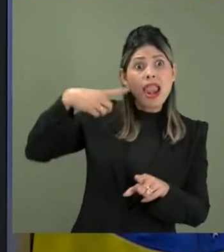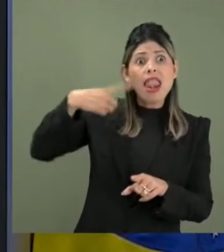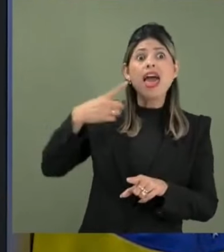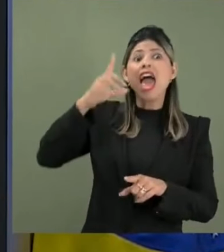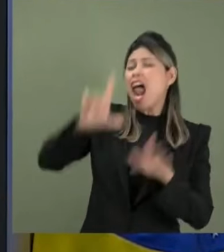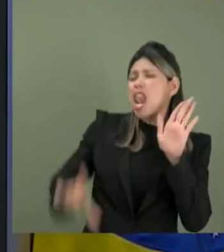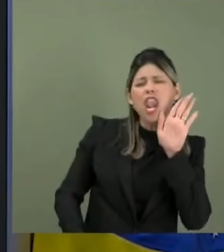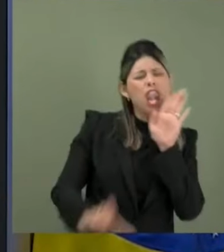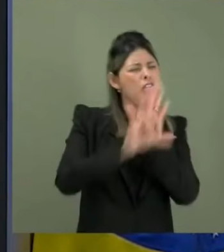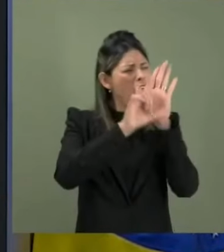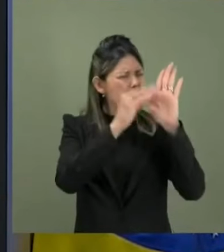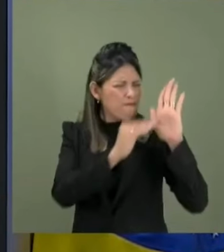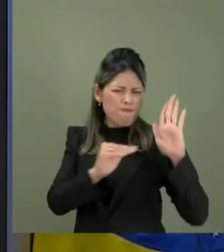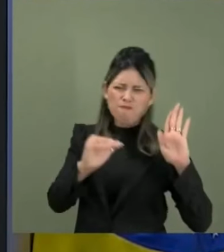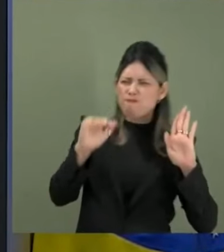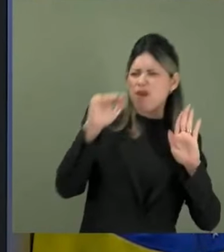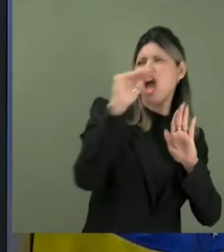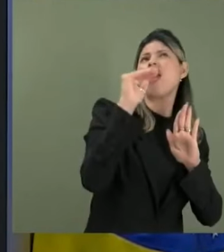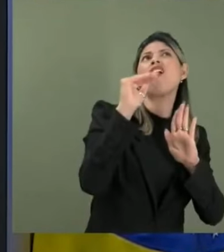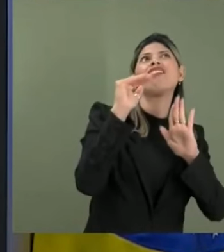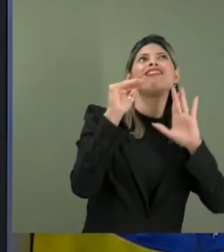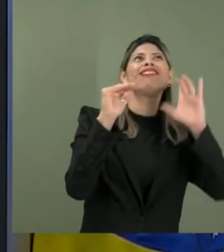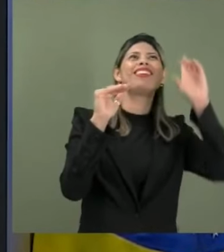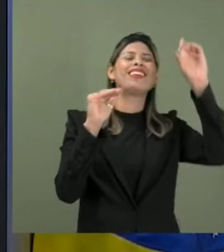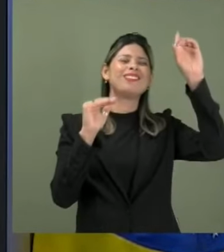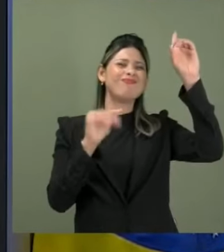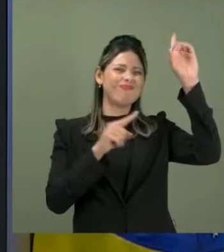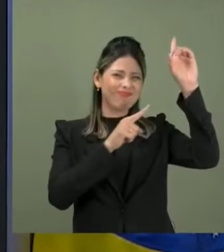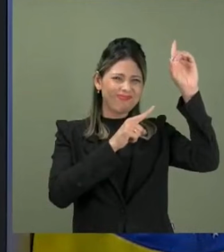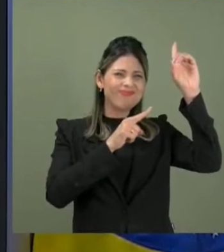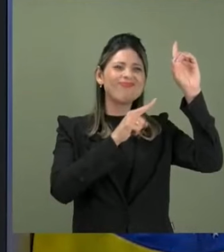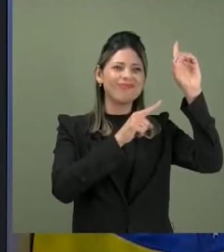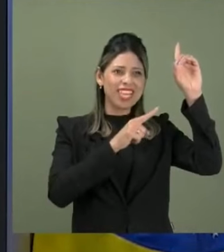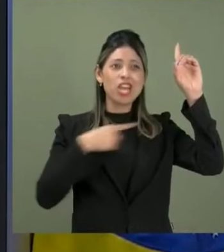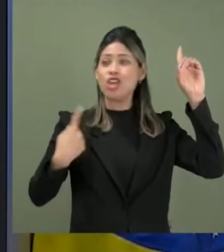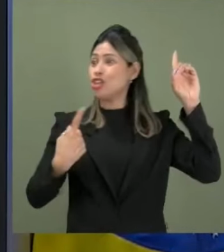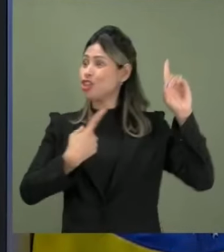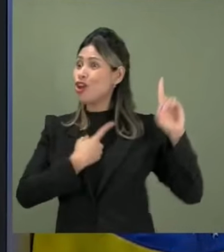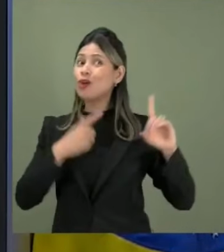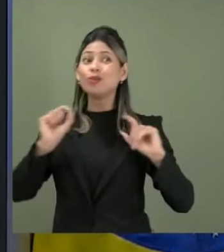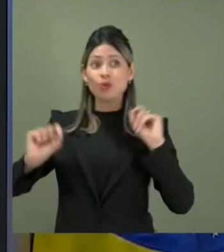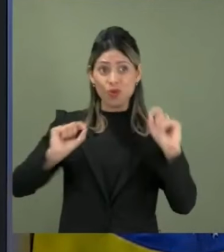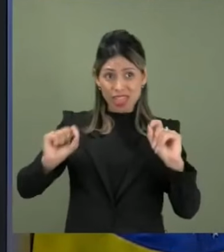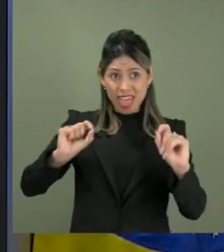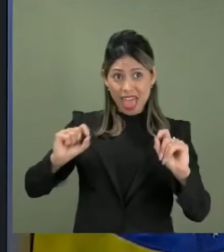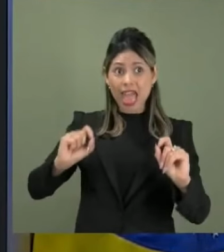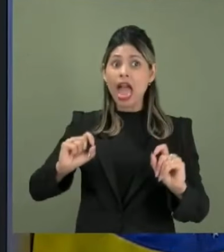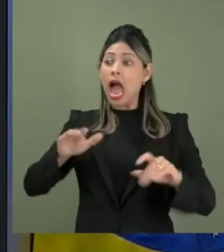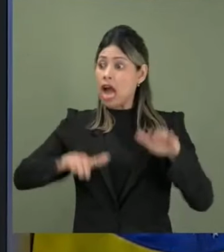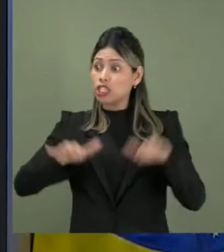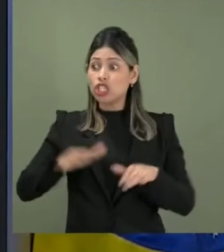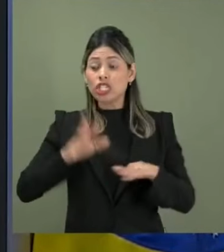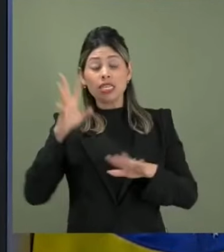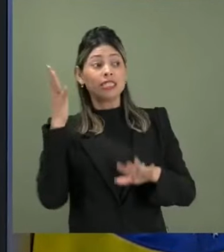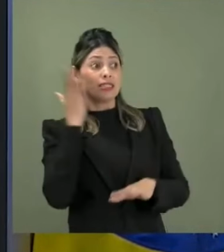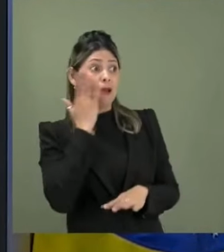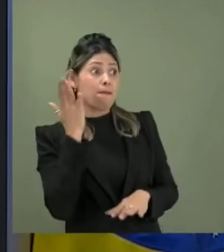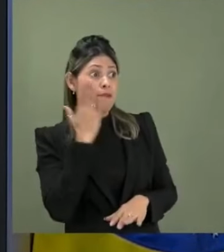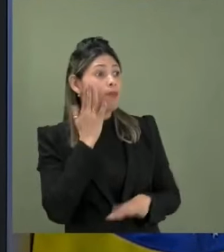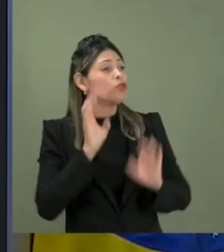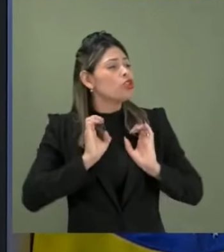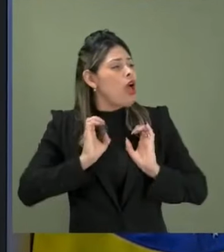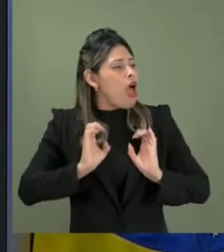maior, muito maior, lei de Deus, que nós leigos interpretamos como moralidade e